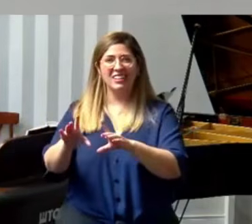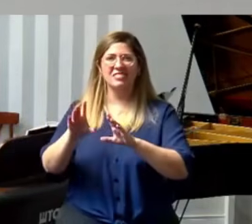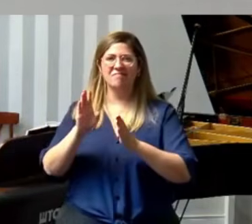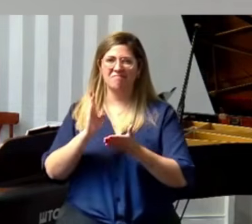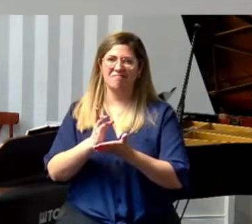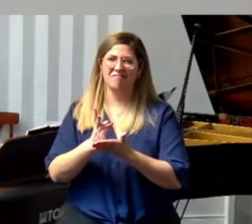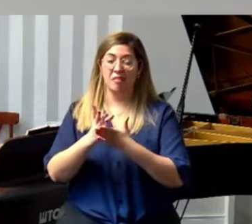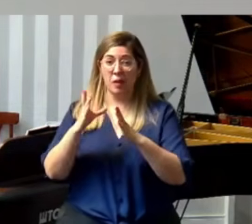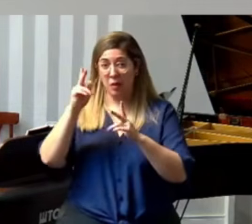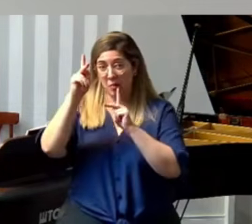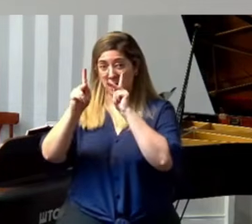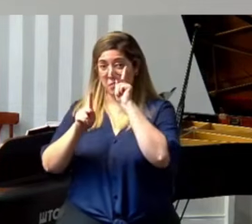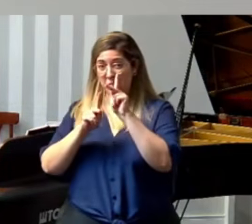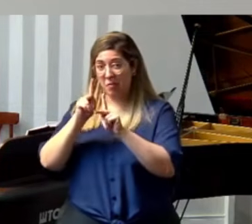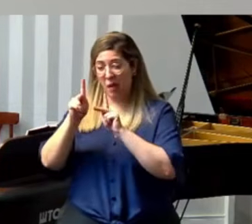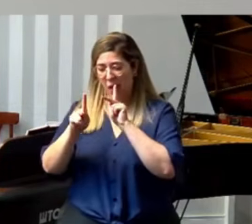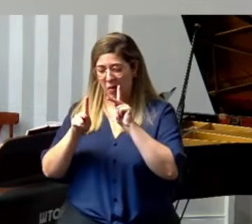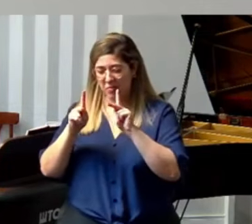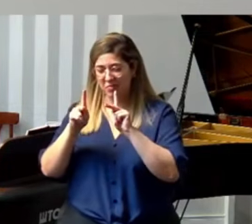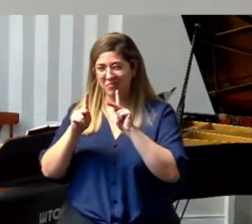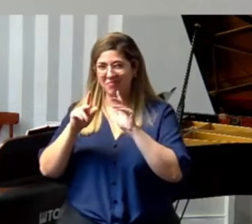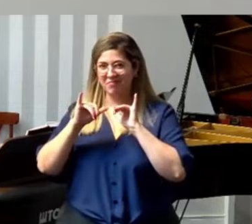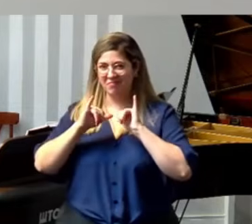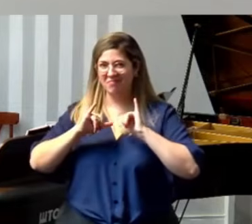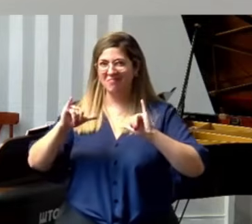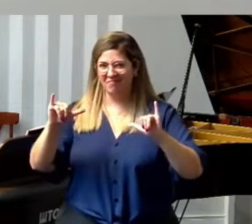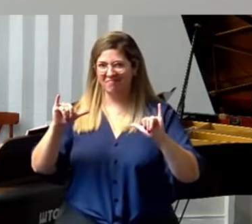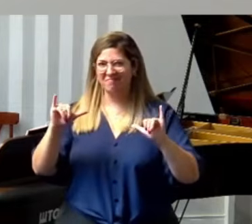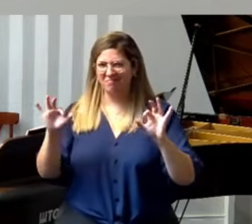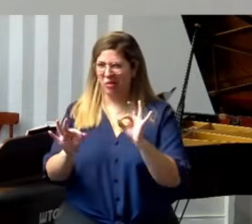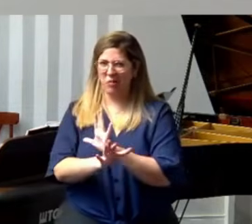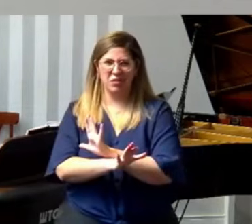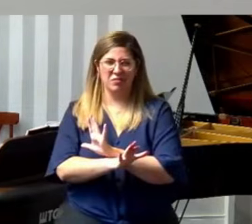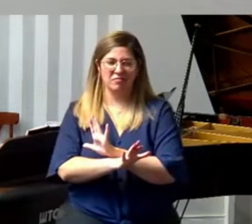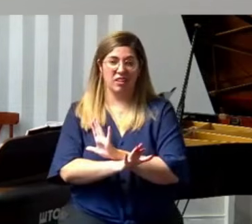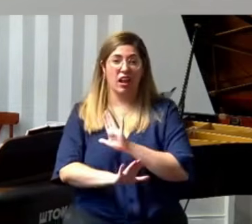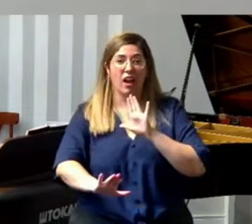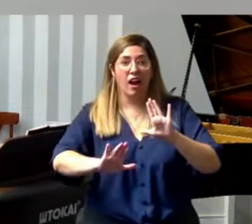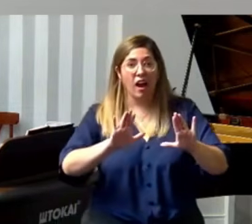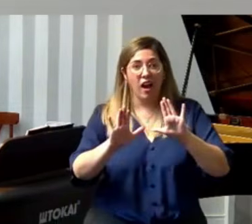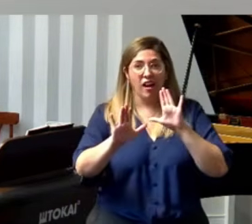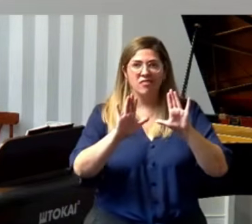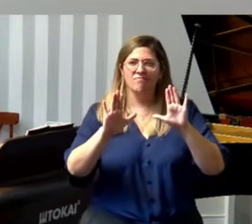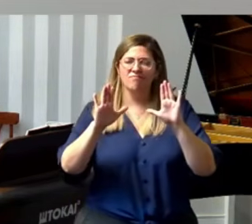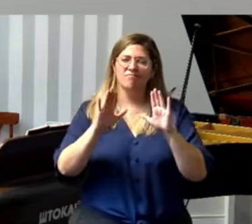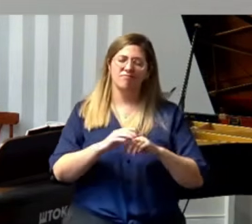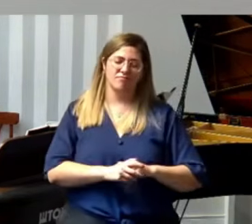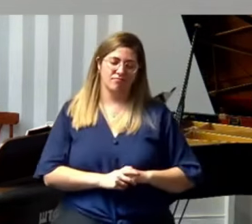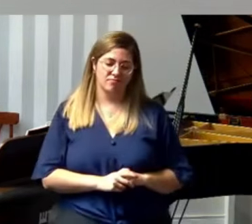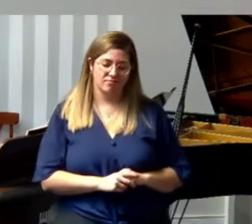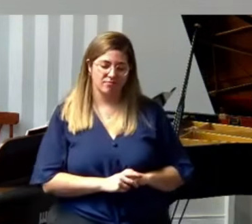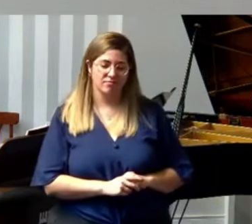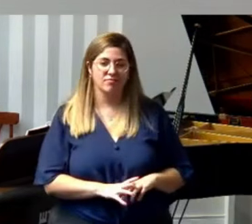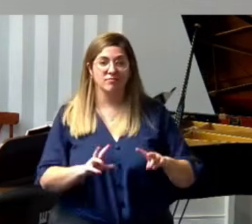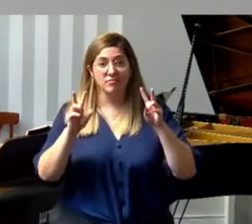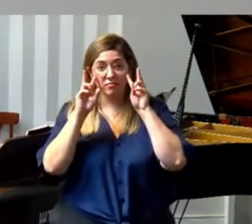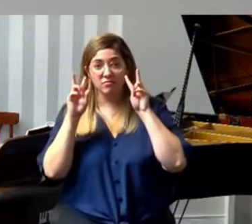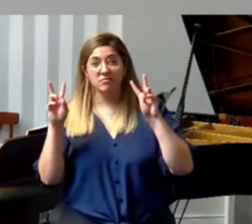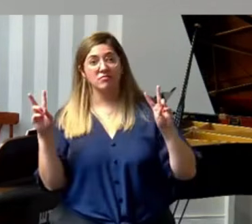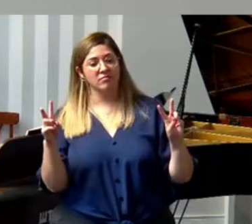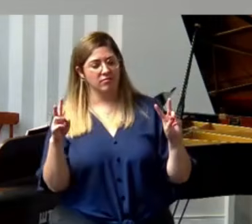que estão em meio às trevas. E muitas vezes nós podemos olhar para os